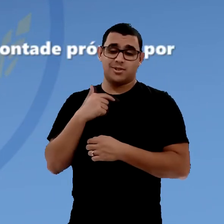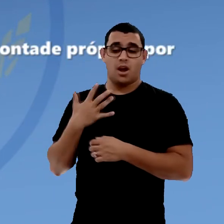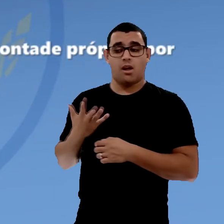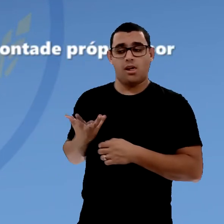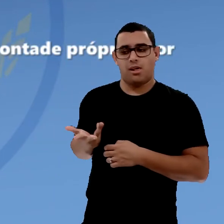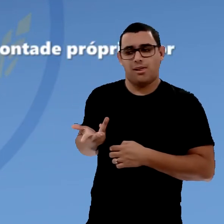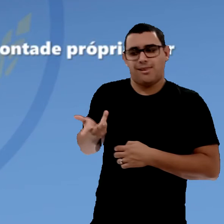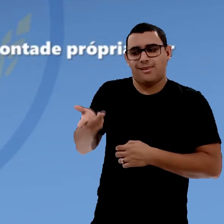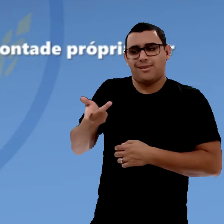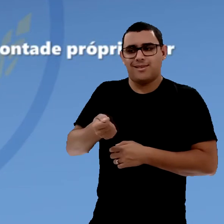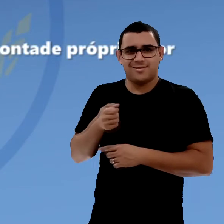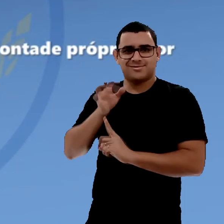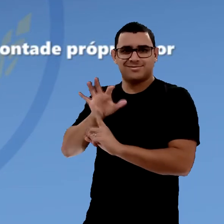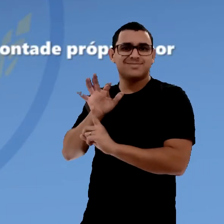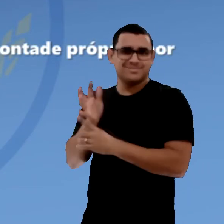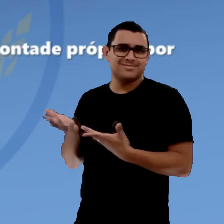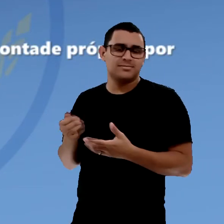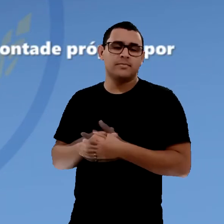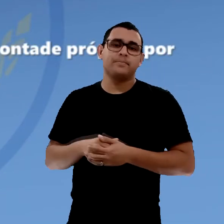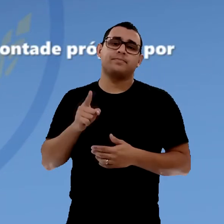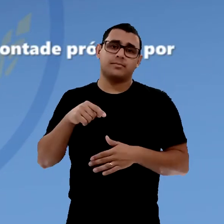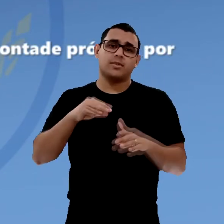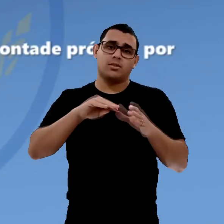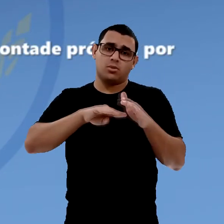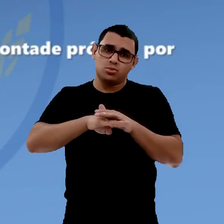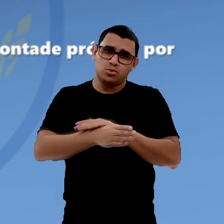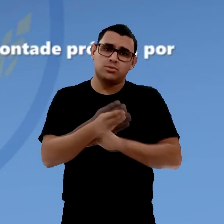pessoa faça aquilo. É muito comum na escola também